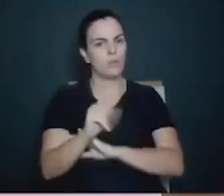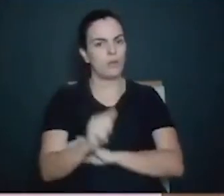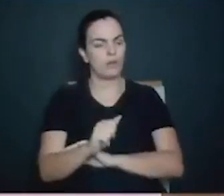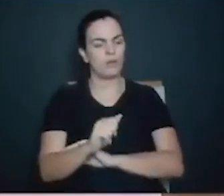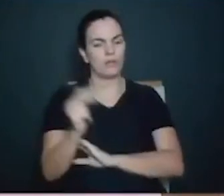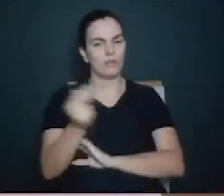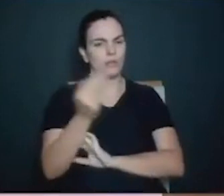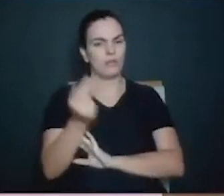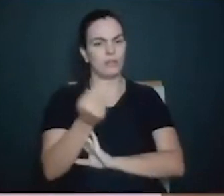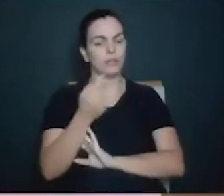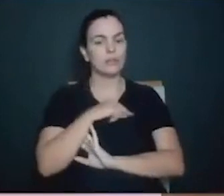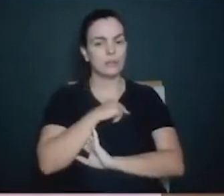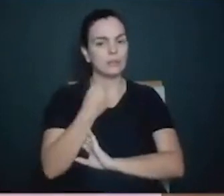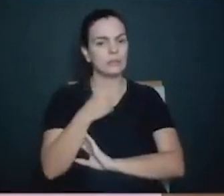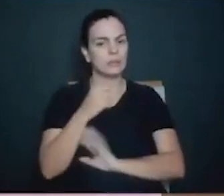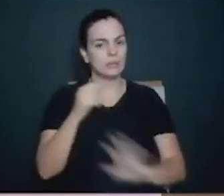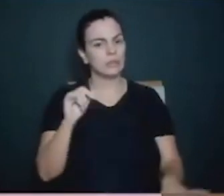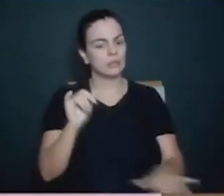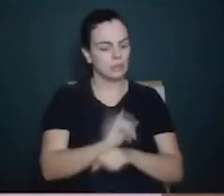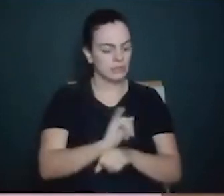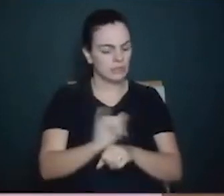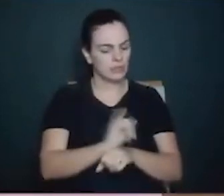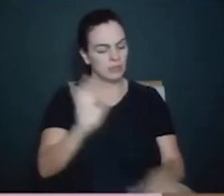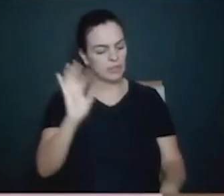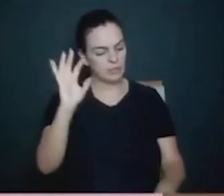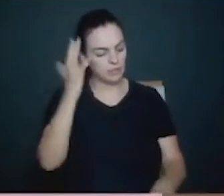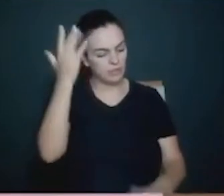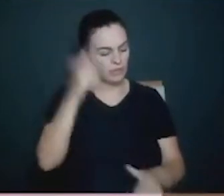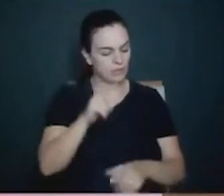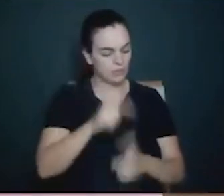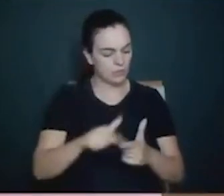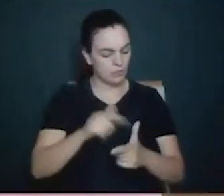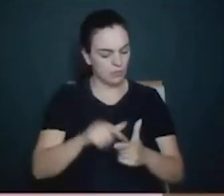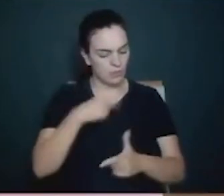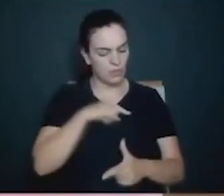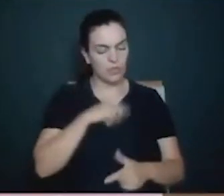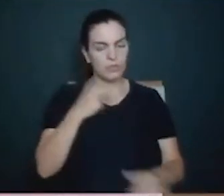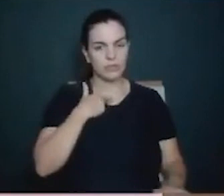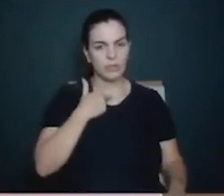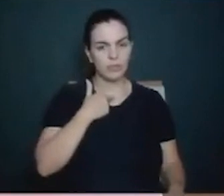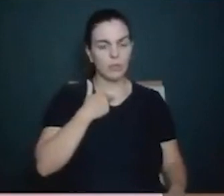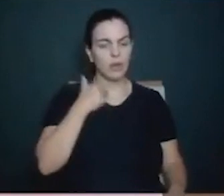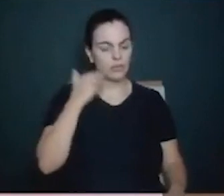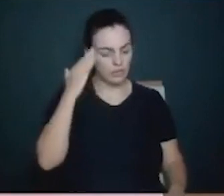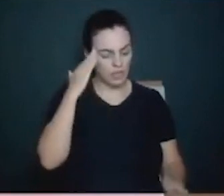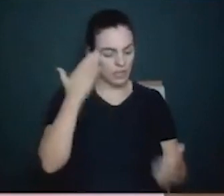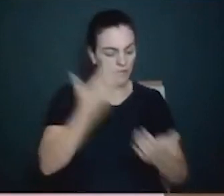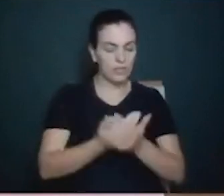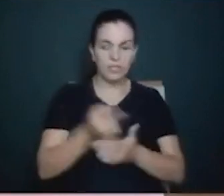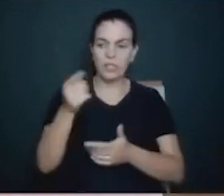para regularizar isso. Não podemos ficar nos enganando ou acreditando em propagandas